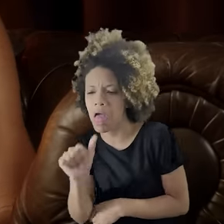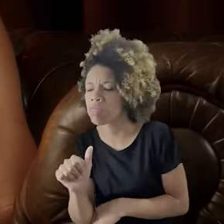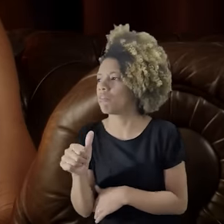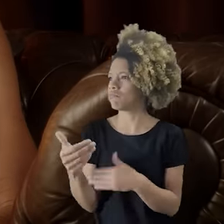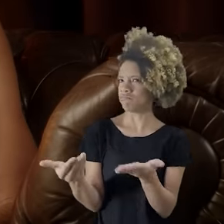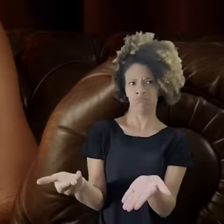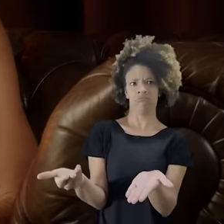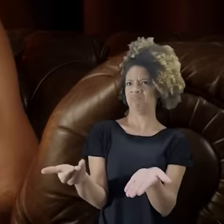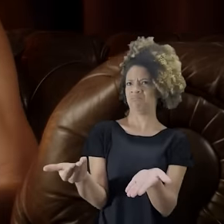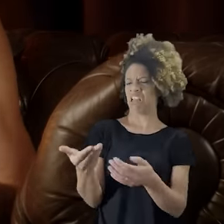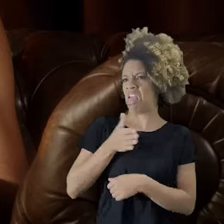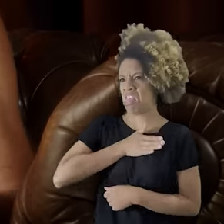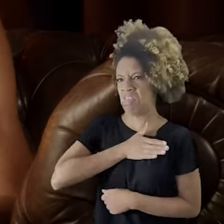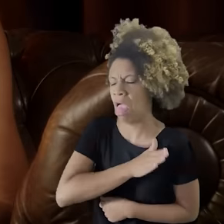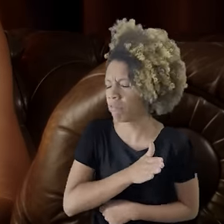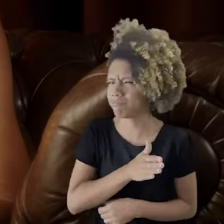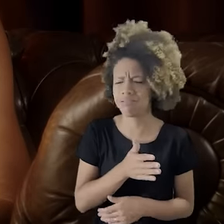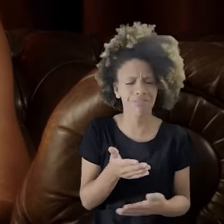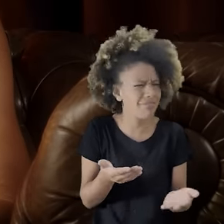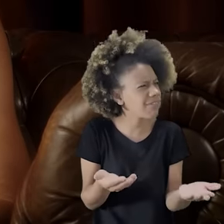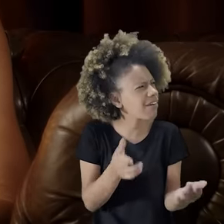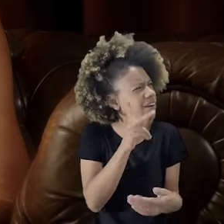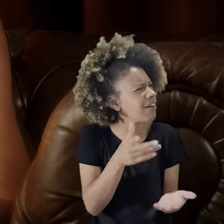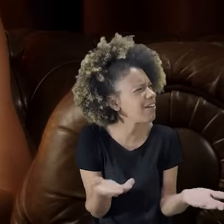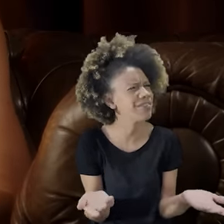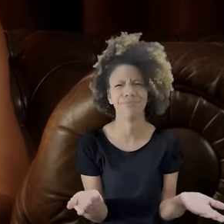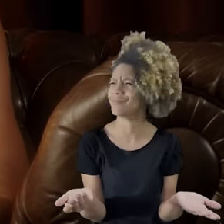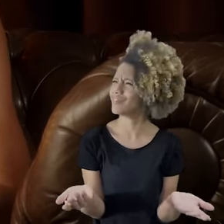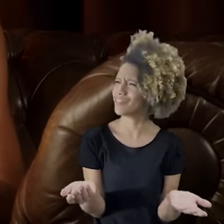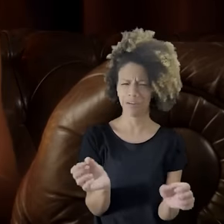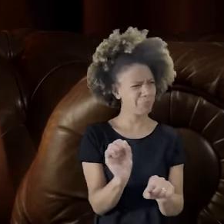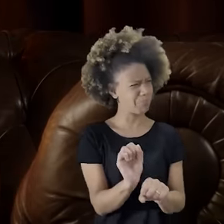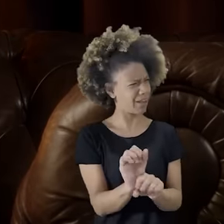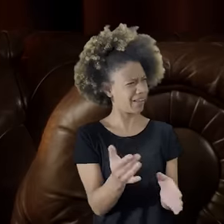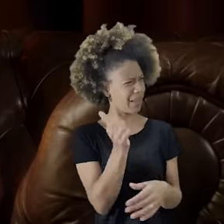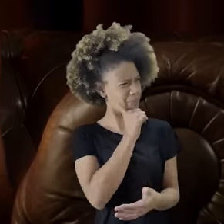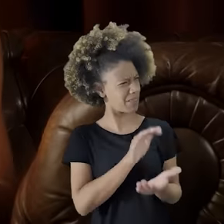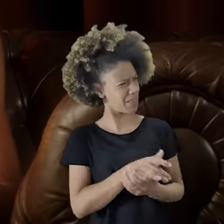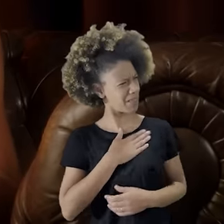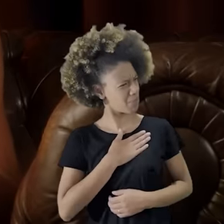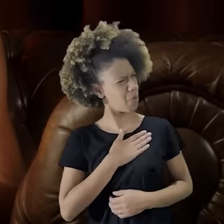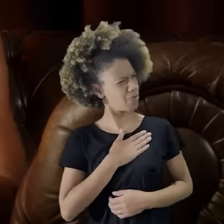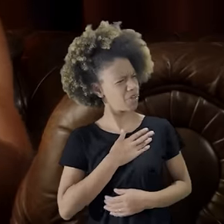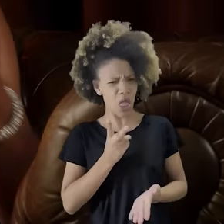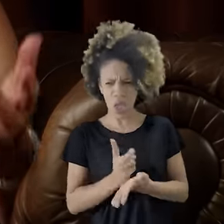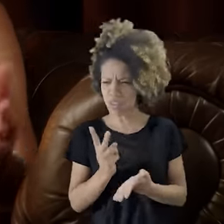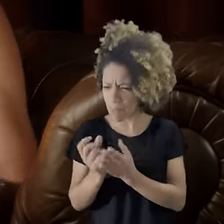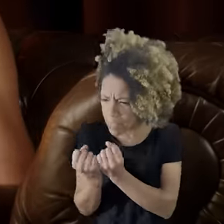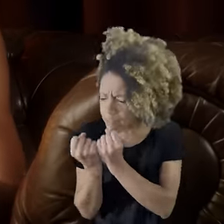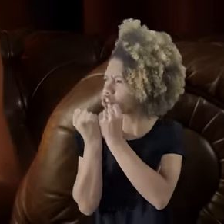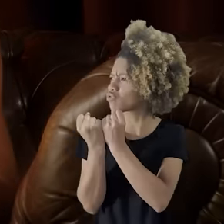não sei o quê esse É racismo não sei o que eu falei falei poxa mano pega aí da minha esposa eu sempre